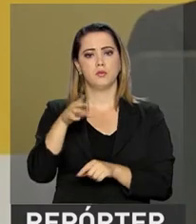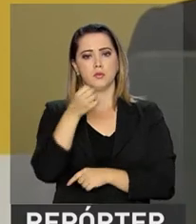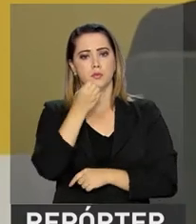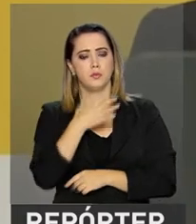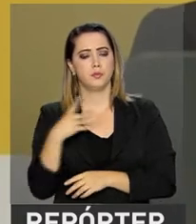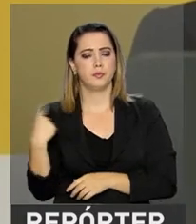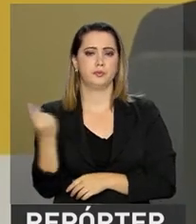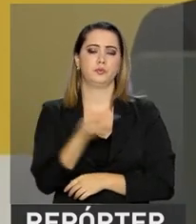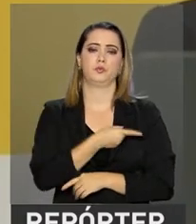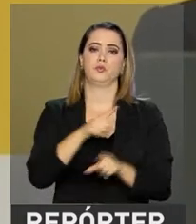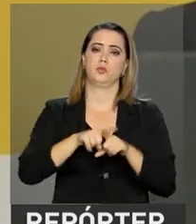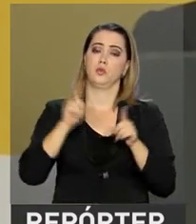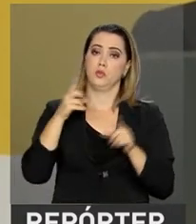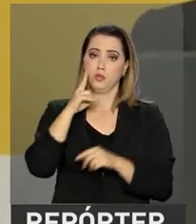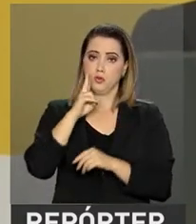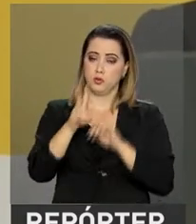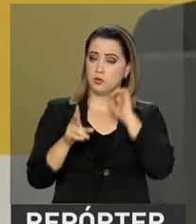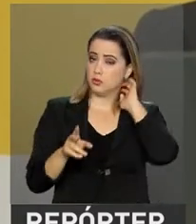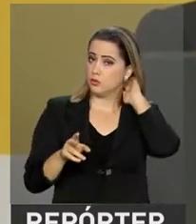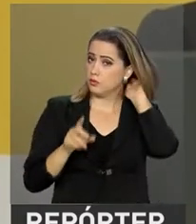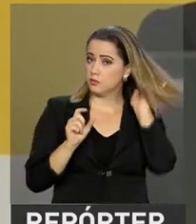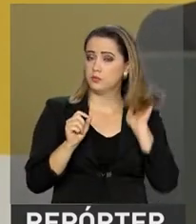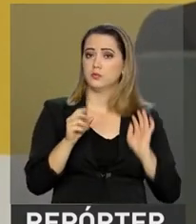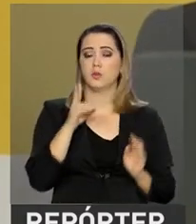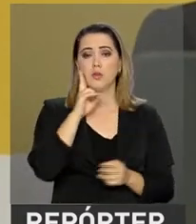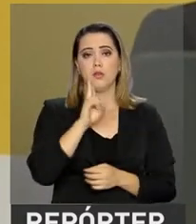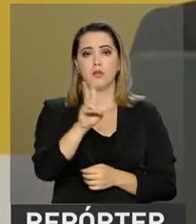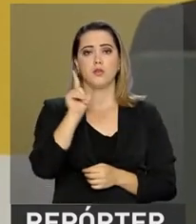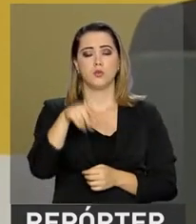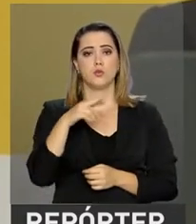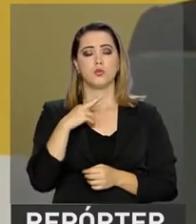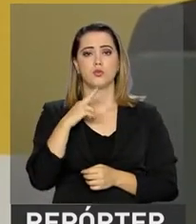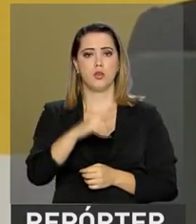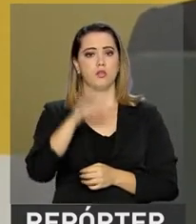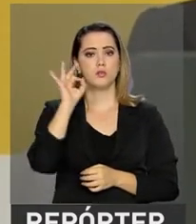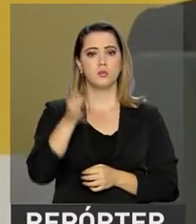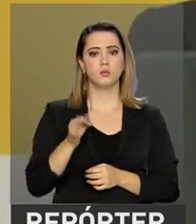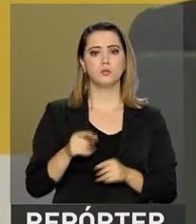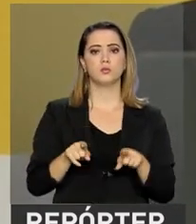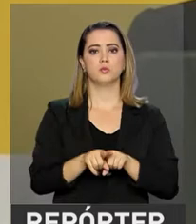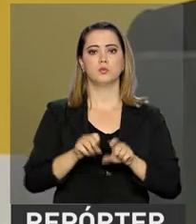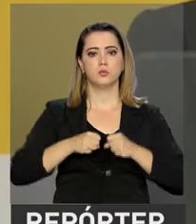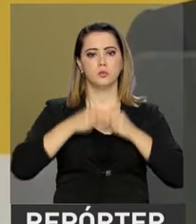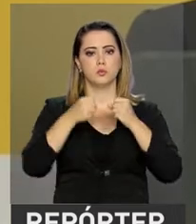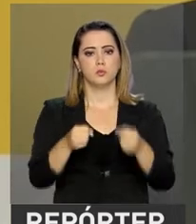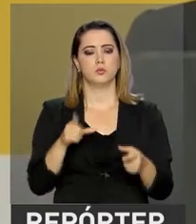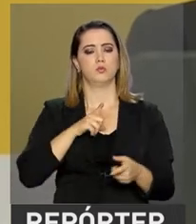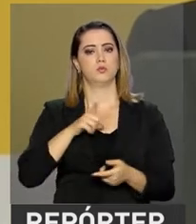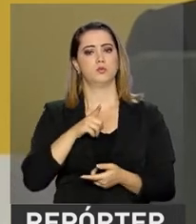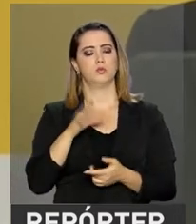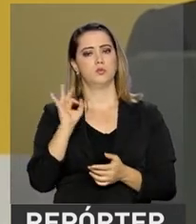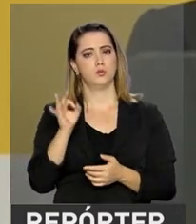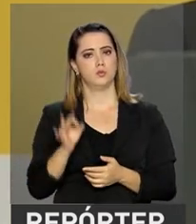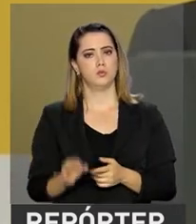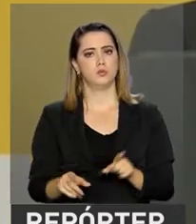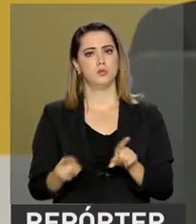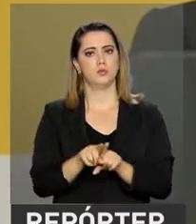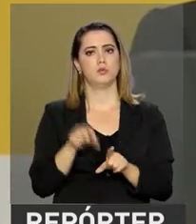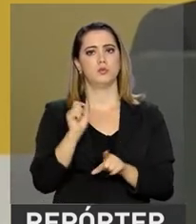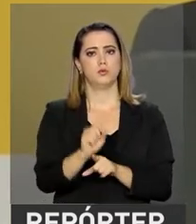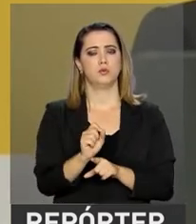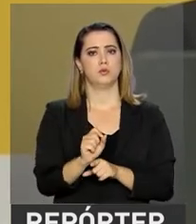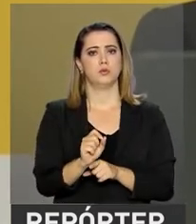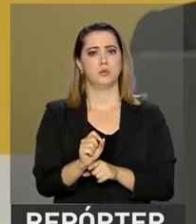nós já estamos vendo os resultados nas rosas temos o conhecimento